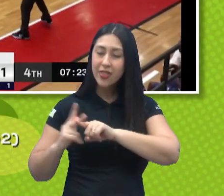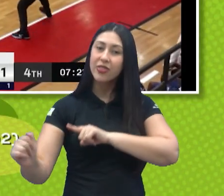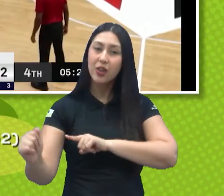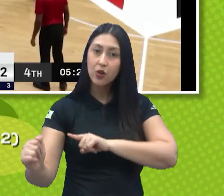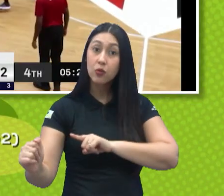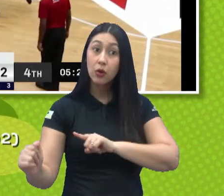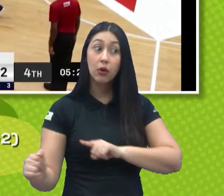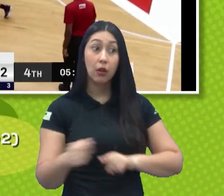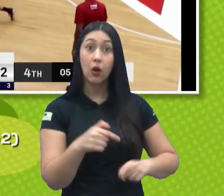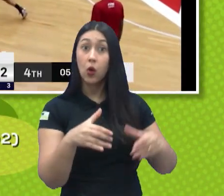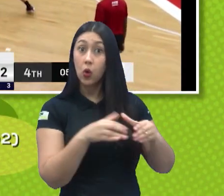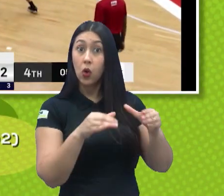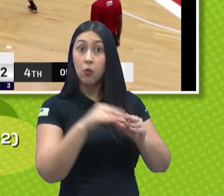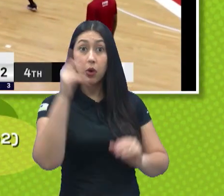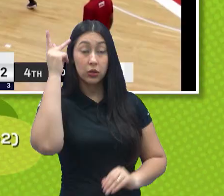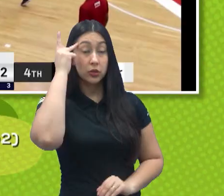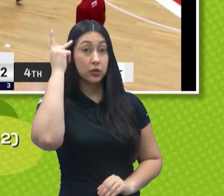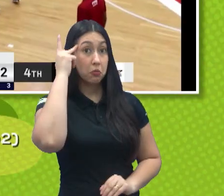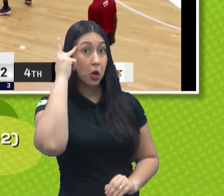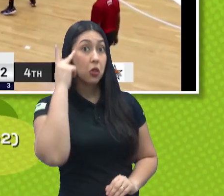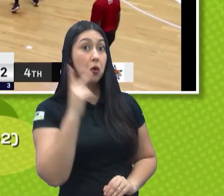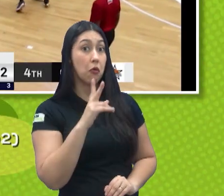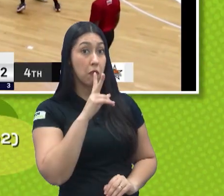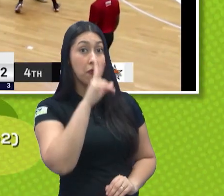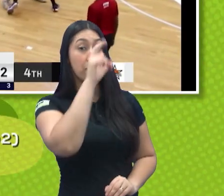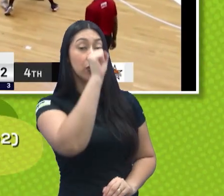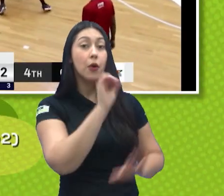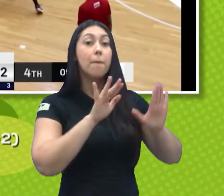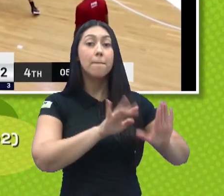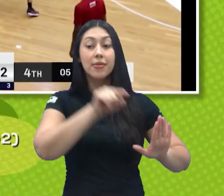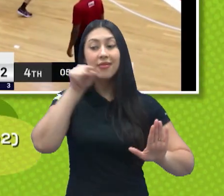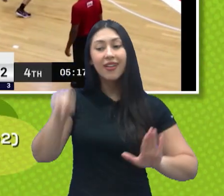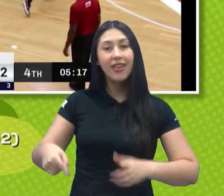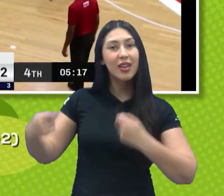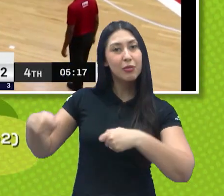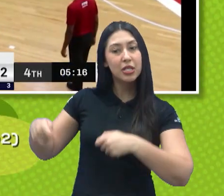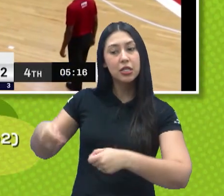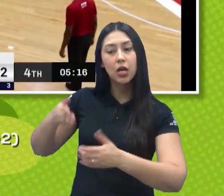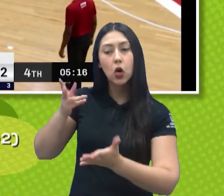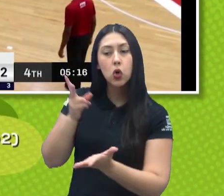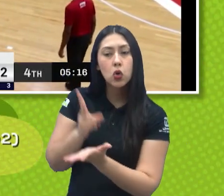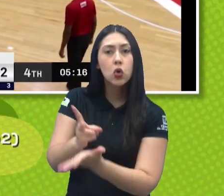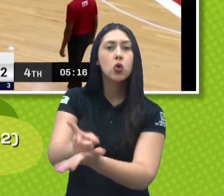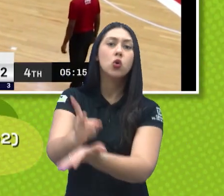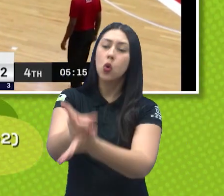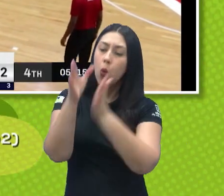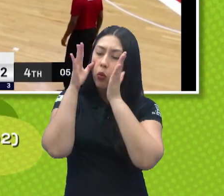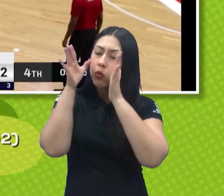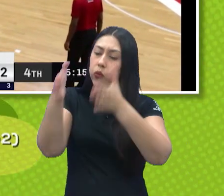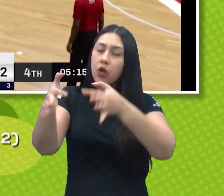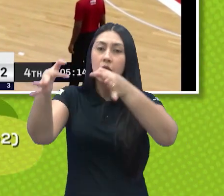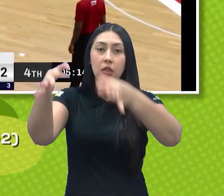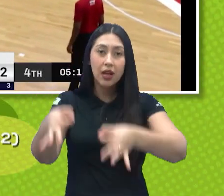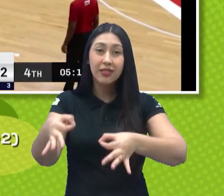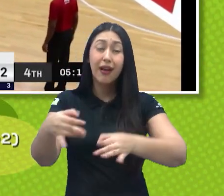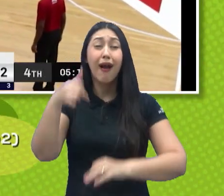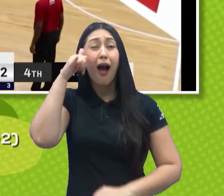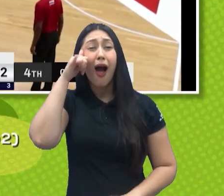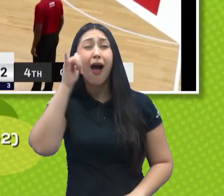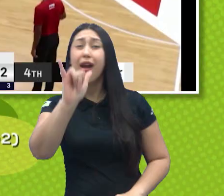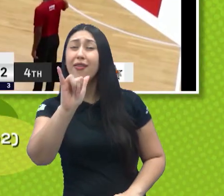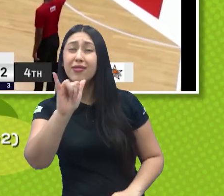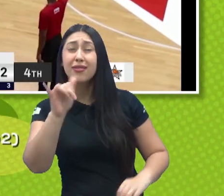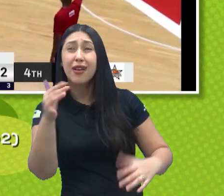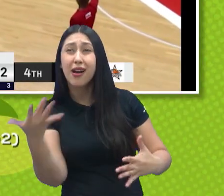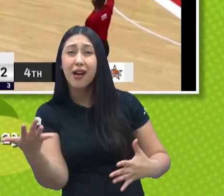grande equipe também, e traz lições, né? Que o time tem que manter também este nível de concentração o tempo todo, evitar talvez